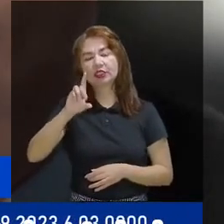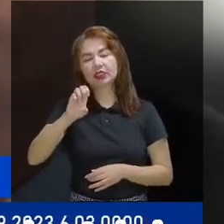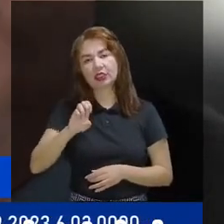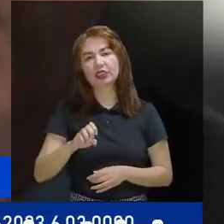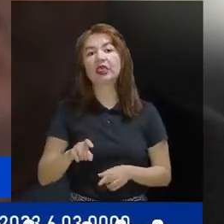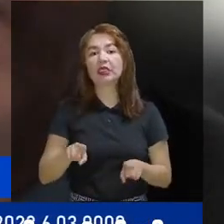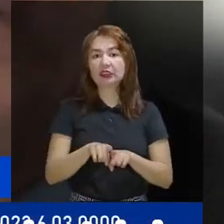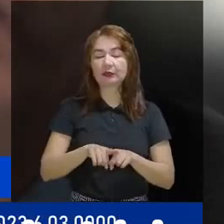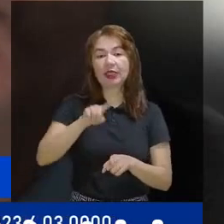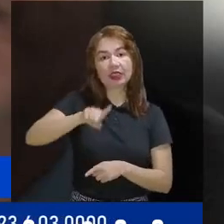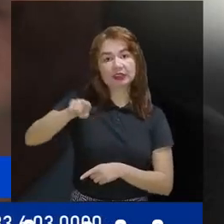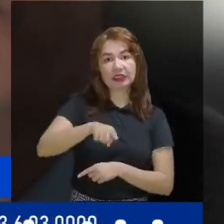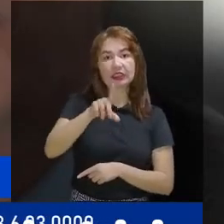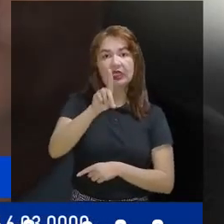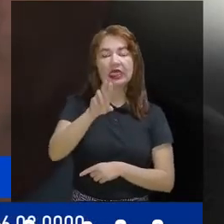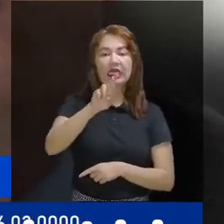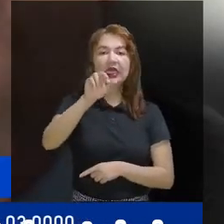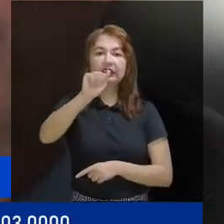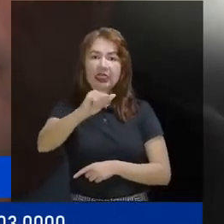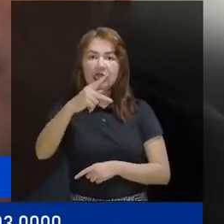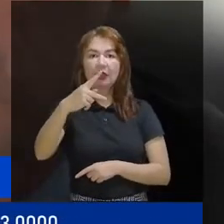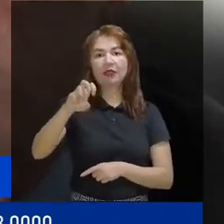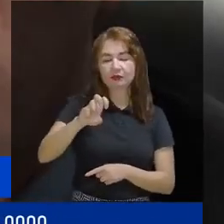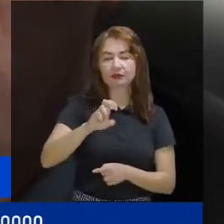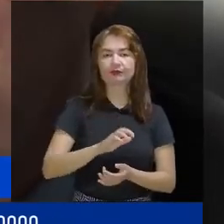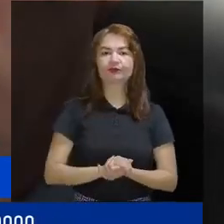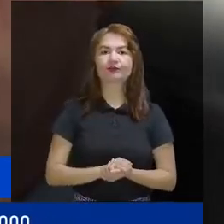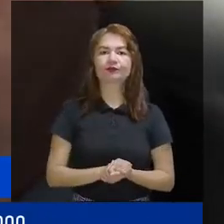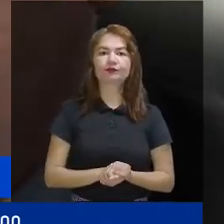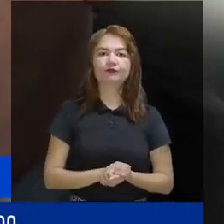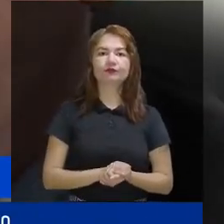DRAP, do partido, ao cargo de deputado estadual.